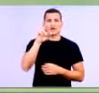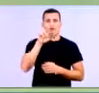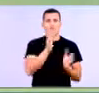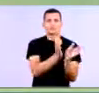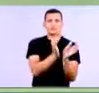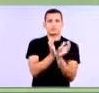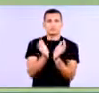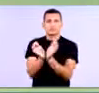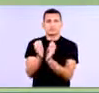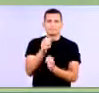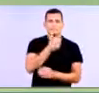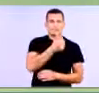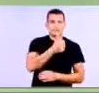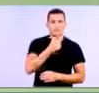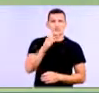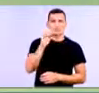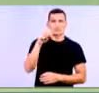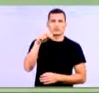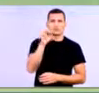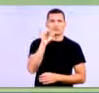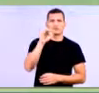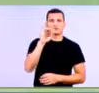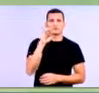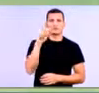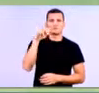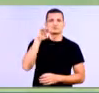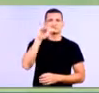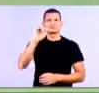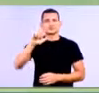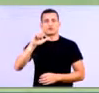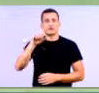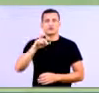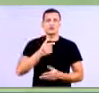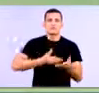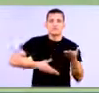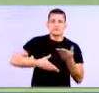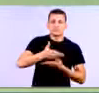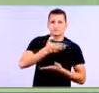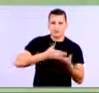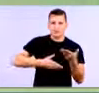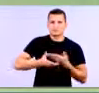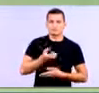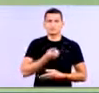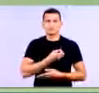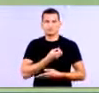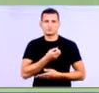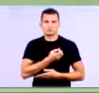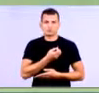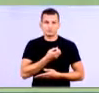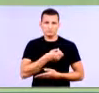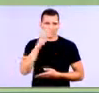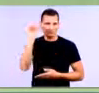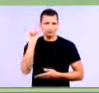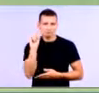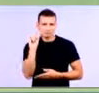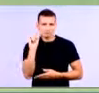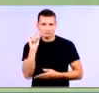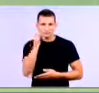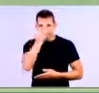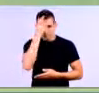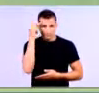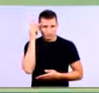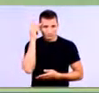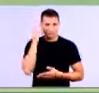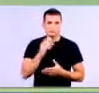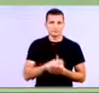primeira, informações confidenciais. São compartilhadas com um número restrito de pessoas. Nós podemos